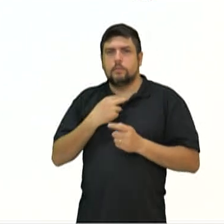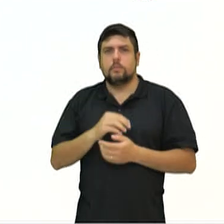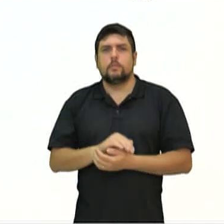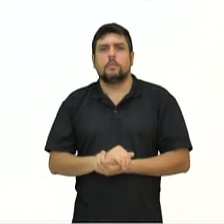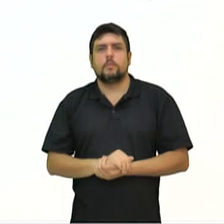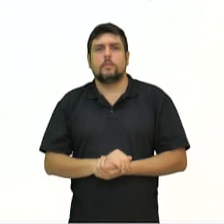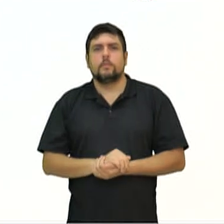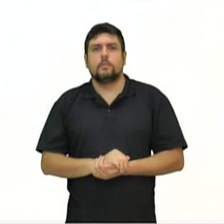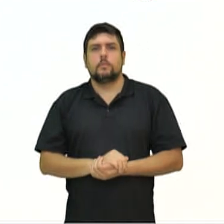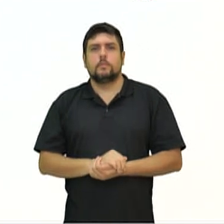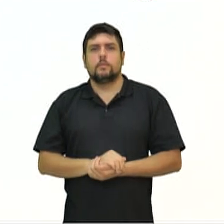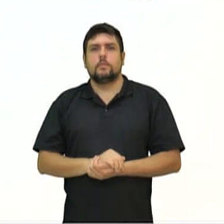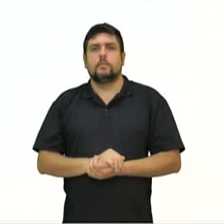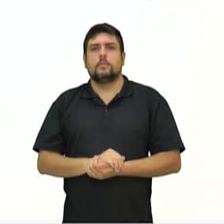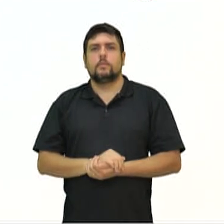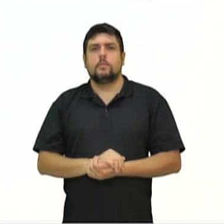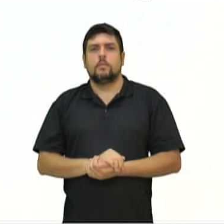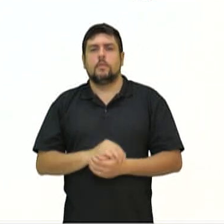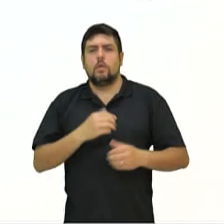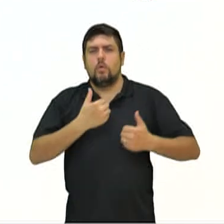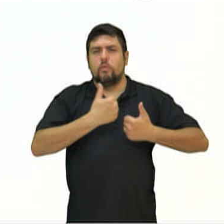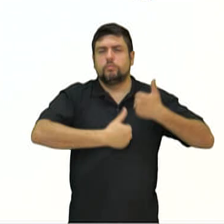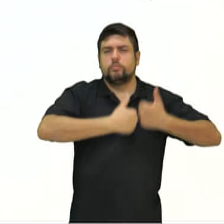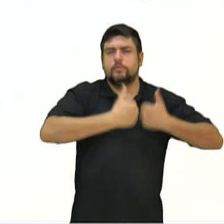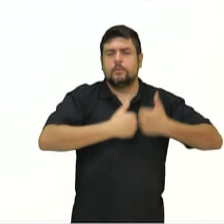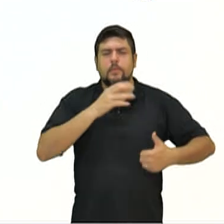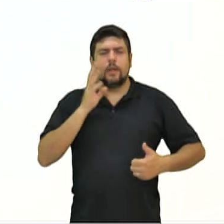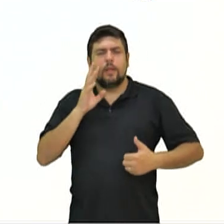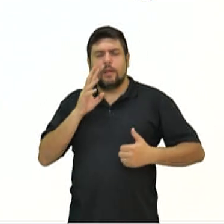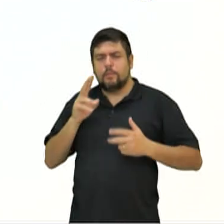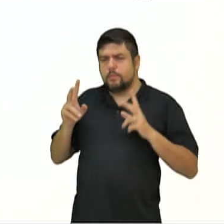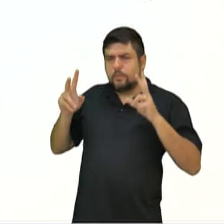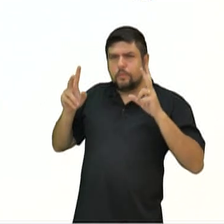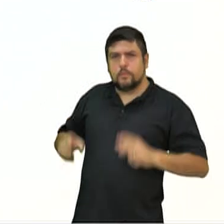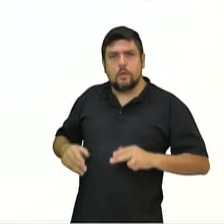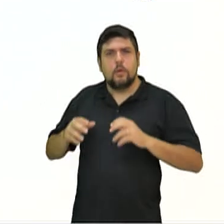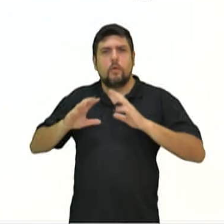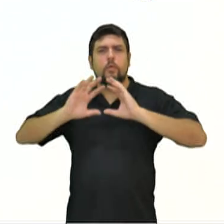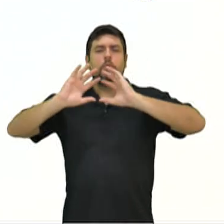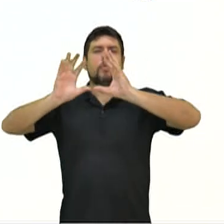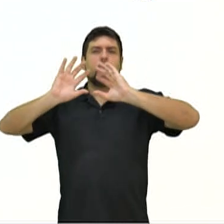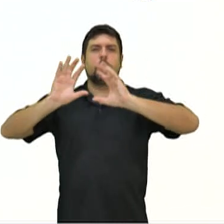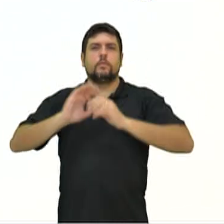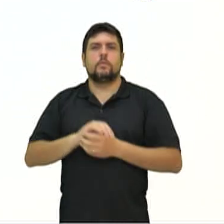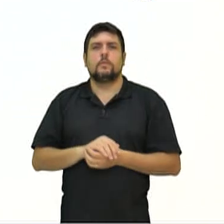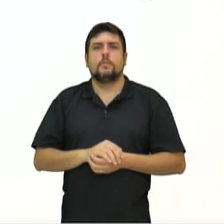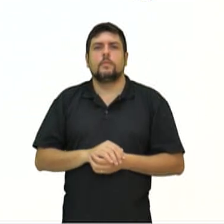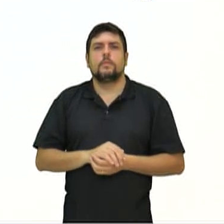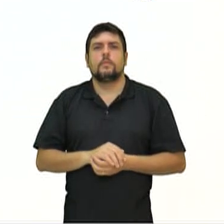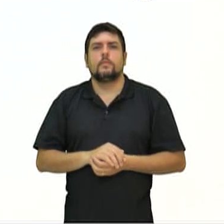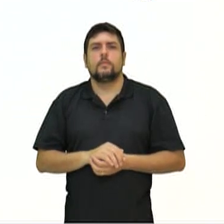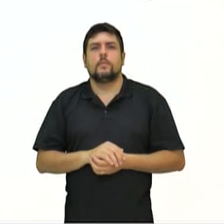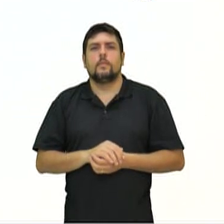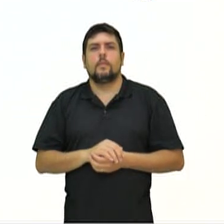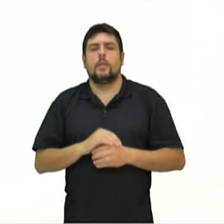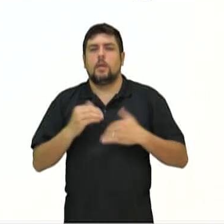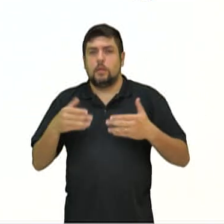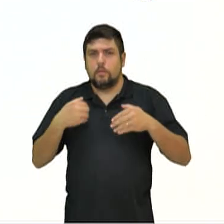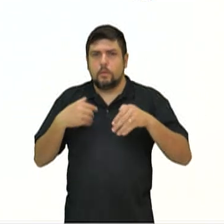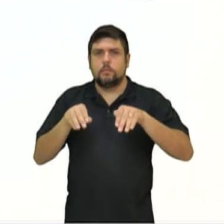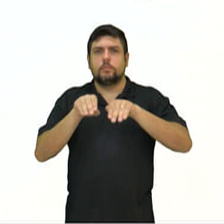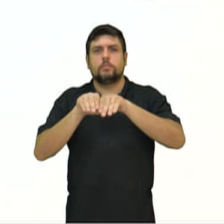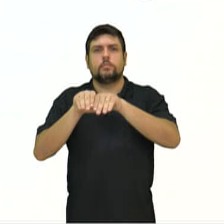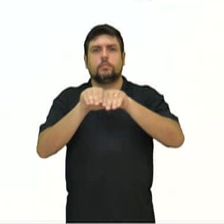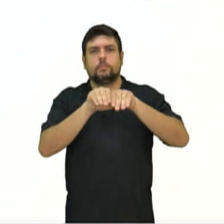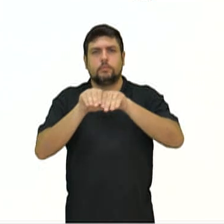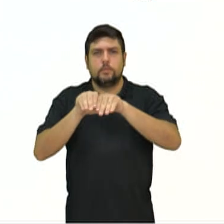volleyball. Que futebol é tão divertido quanto vôlei. Já tenho as, então tem que ser o comparativo de igualdade. As